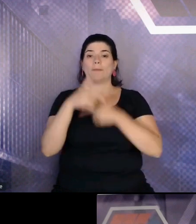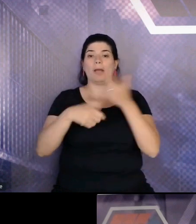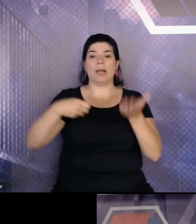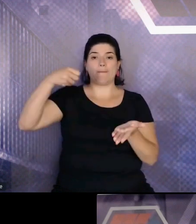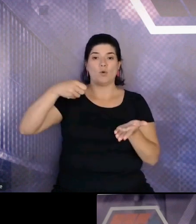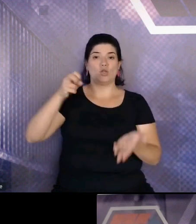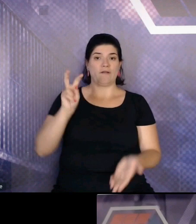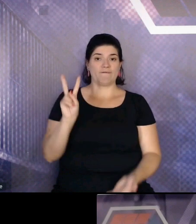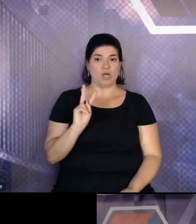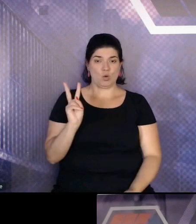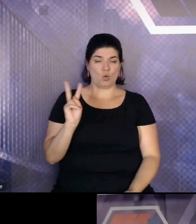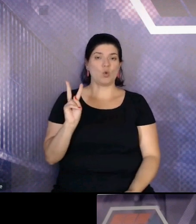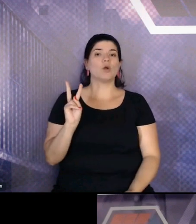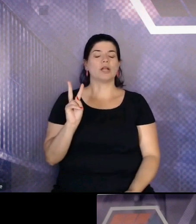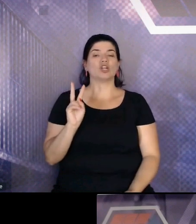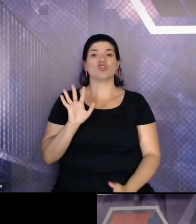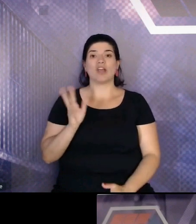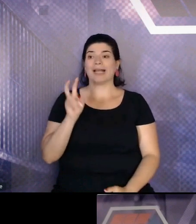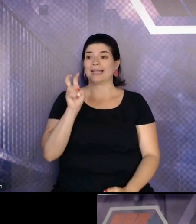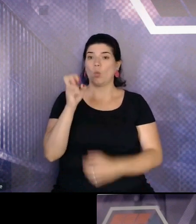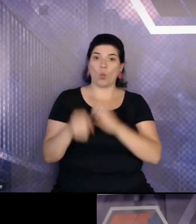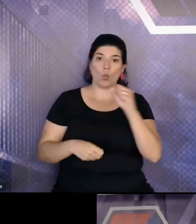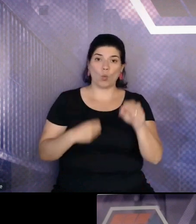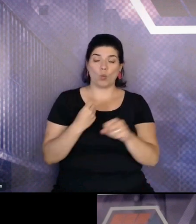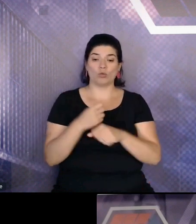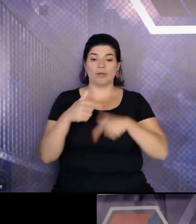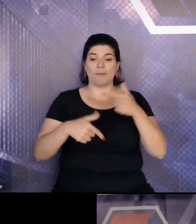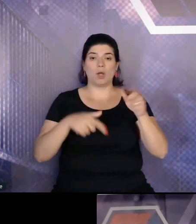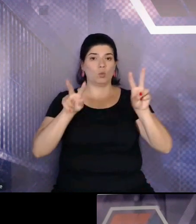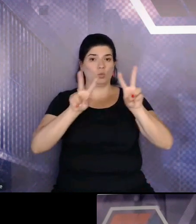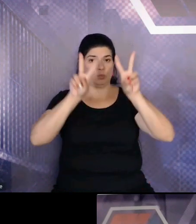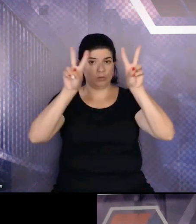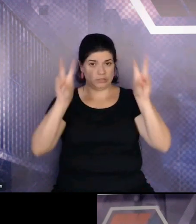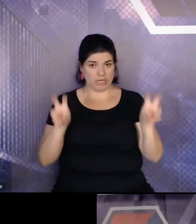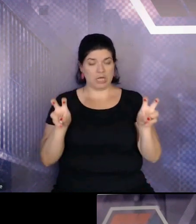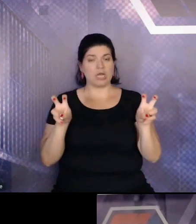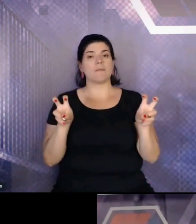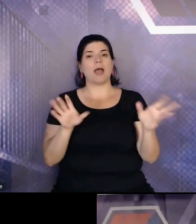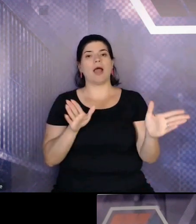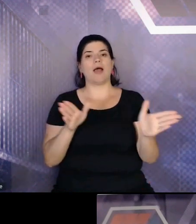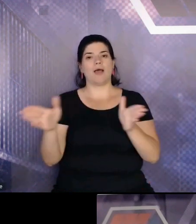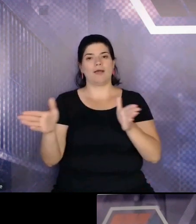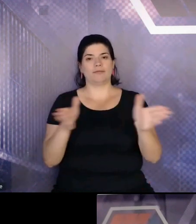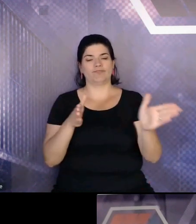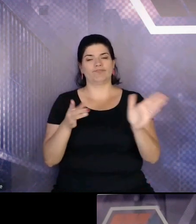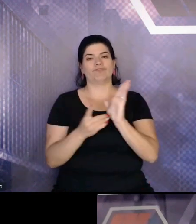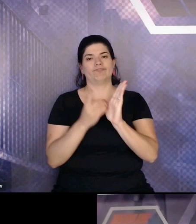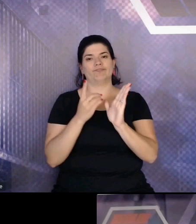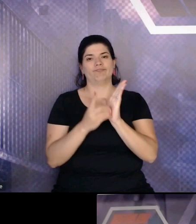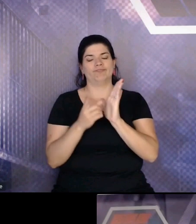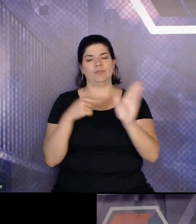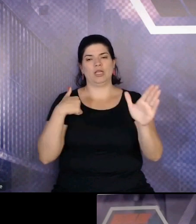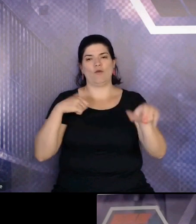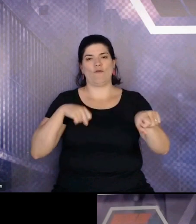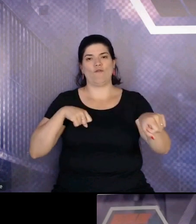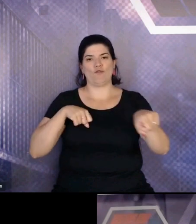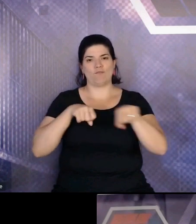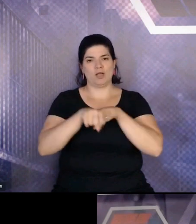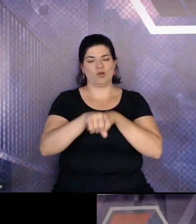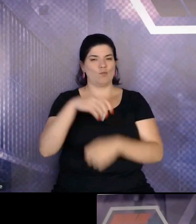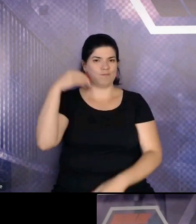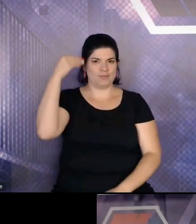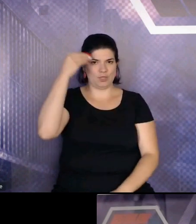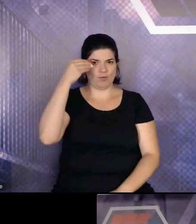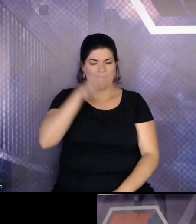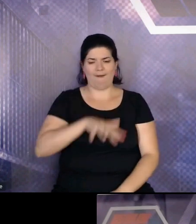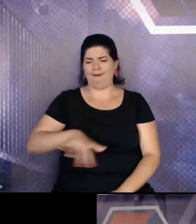Valores. Já fazem 5 anos que eu trabalho com o tema de acessibilidade digital. Eu sou formado em psicologia,